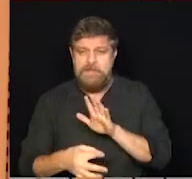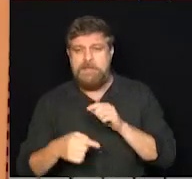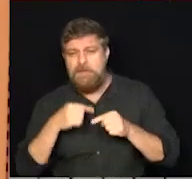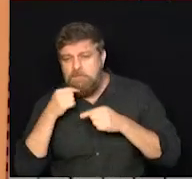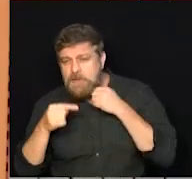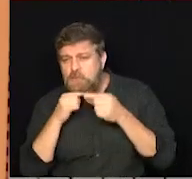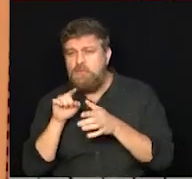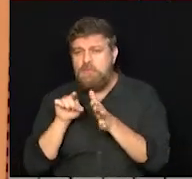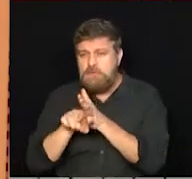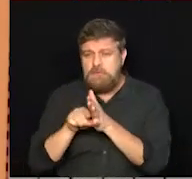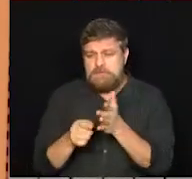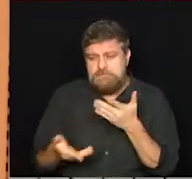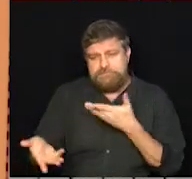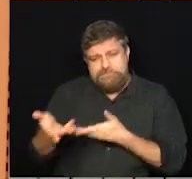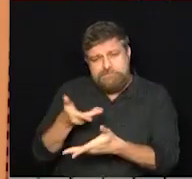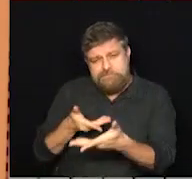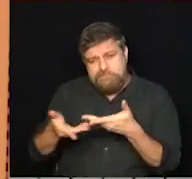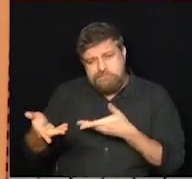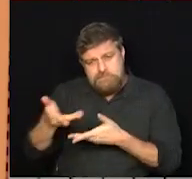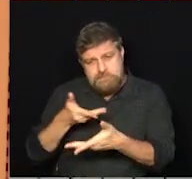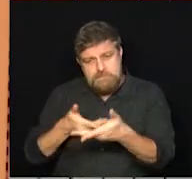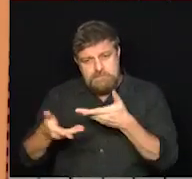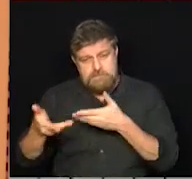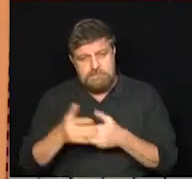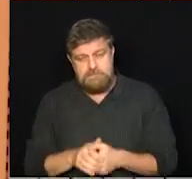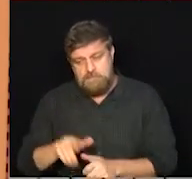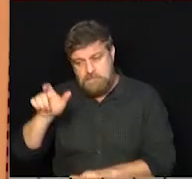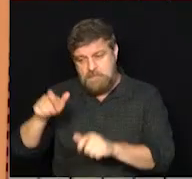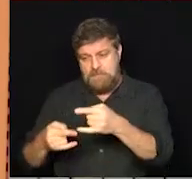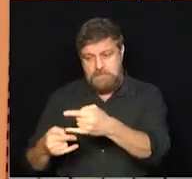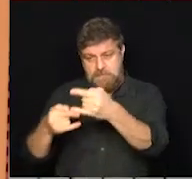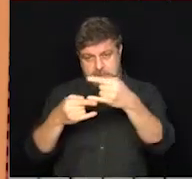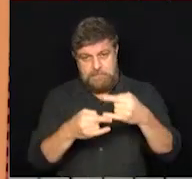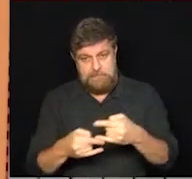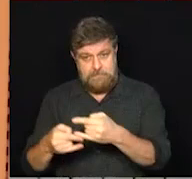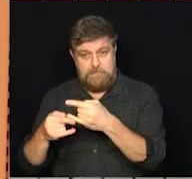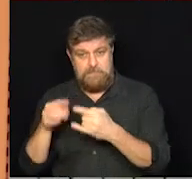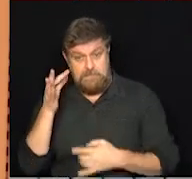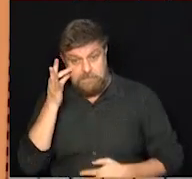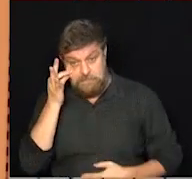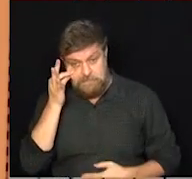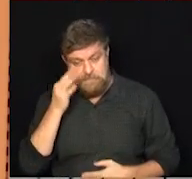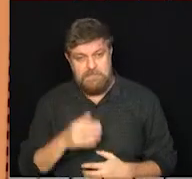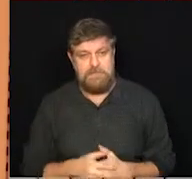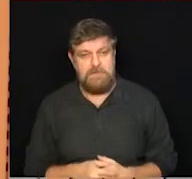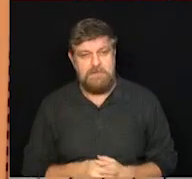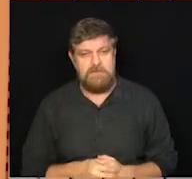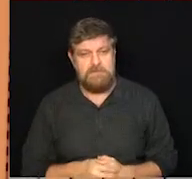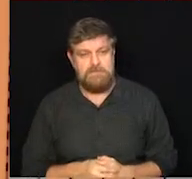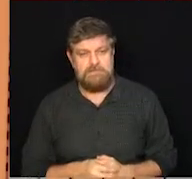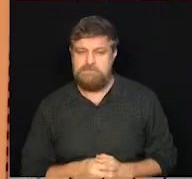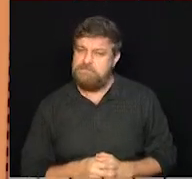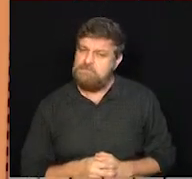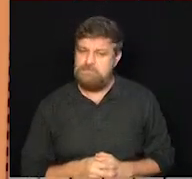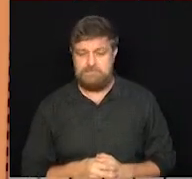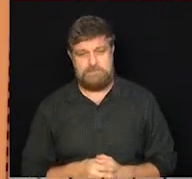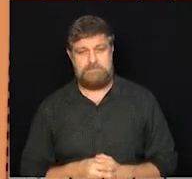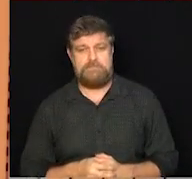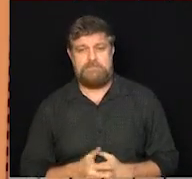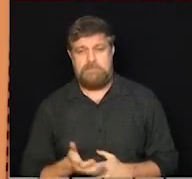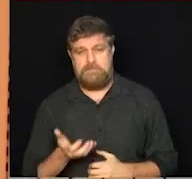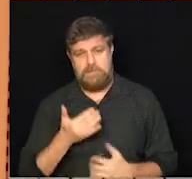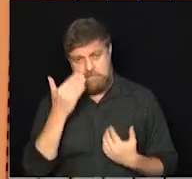possam interagir com as pessoas que estarão presentes aqui bom eu quero